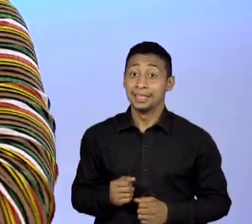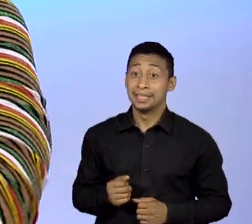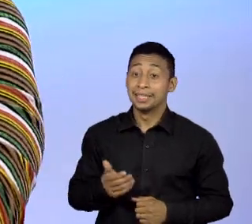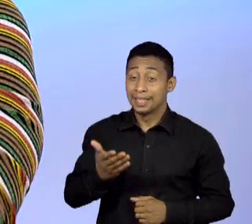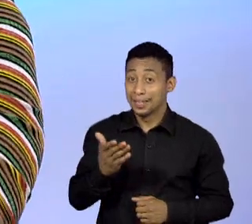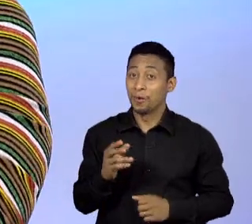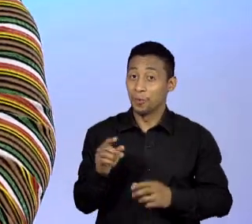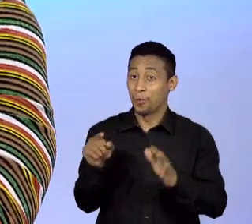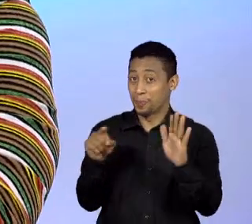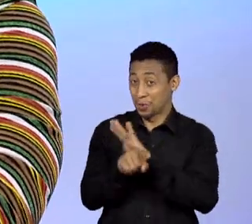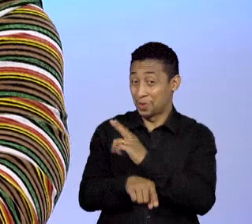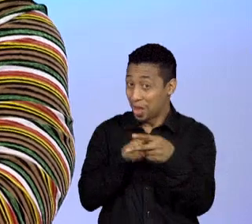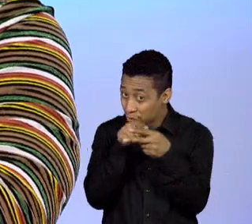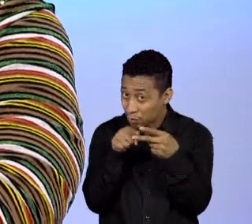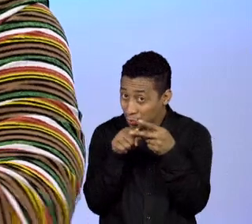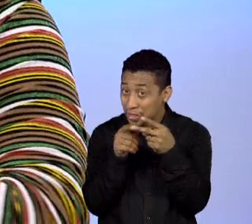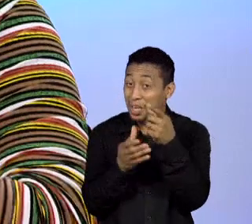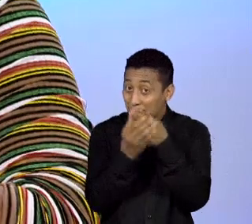2 em 1 aqui.